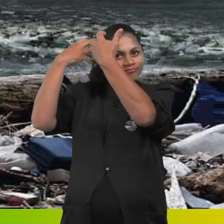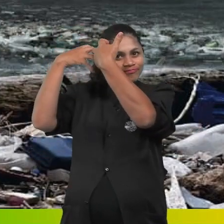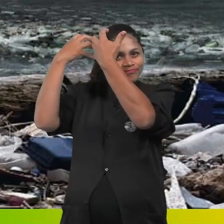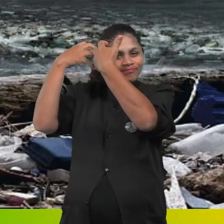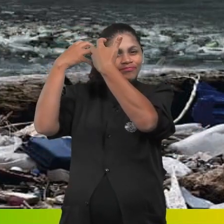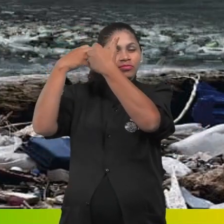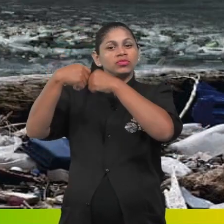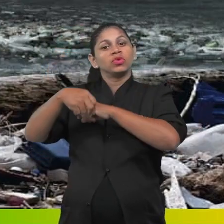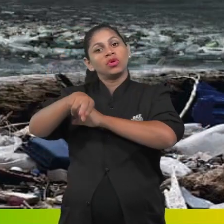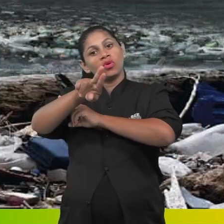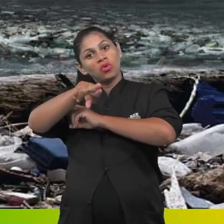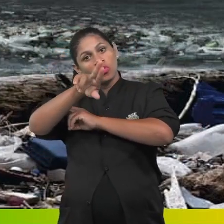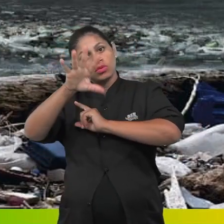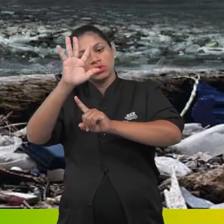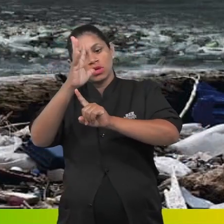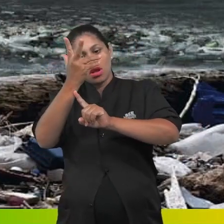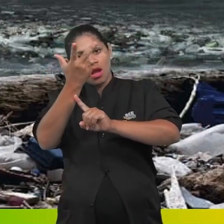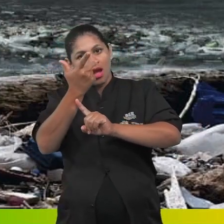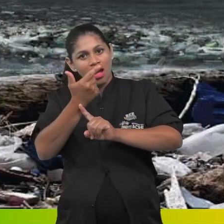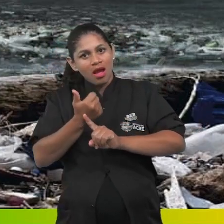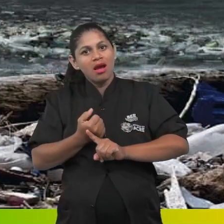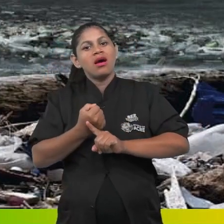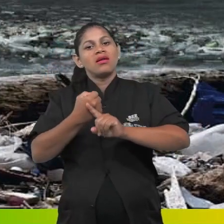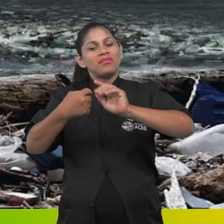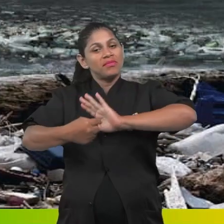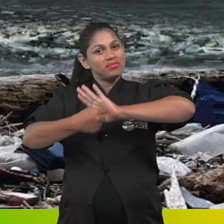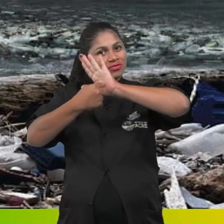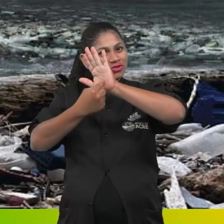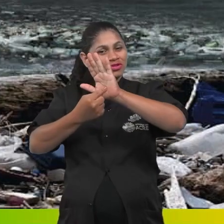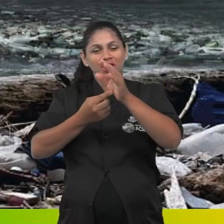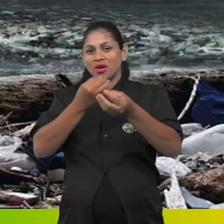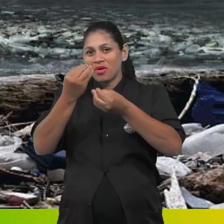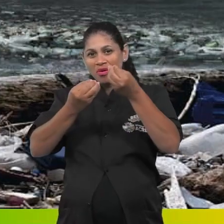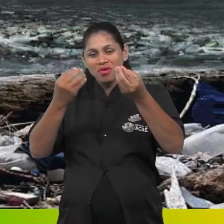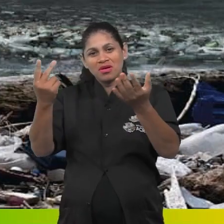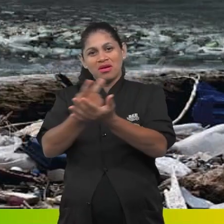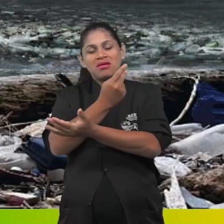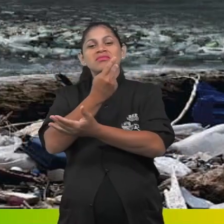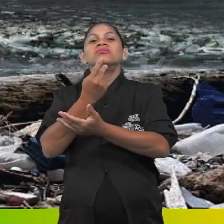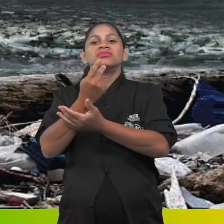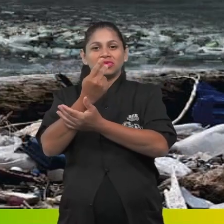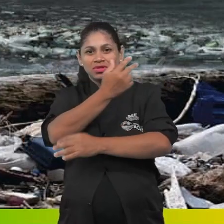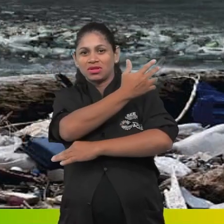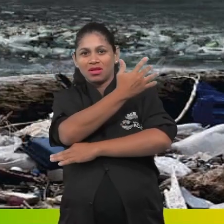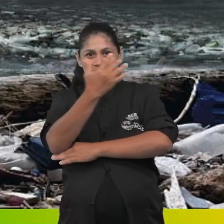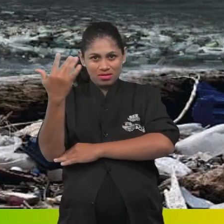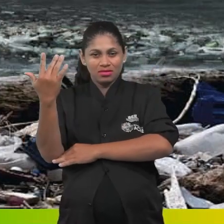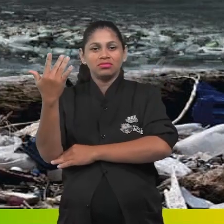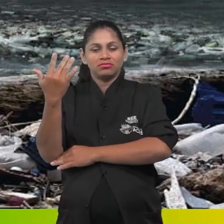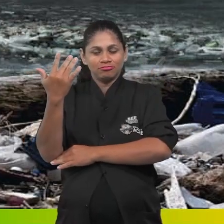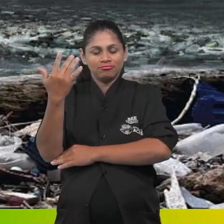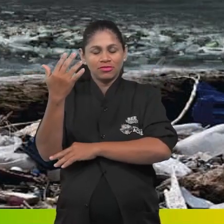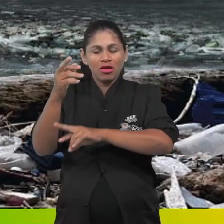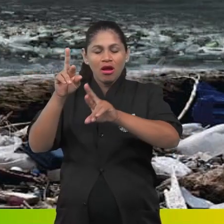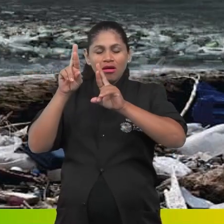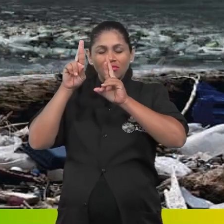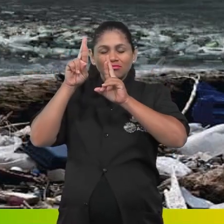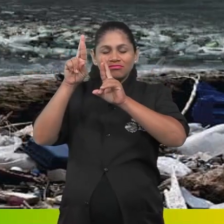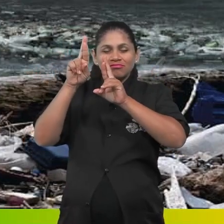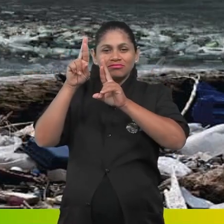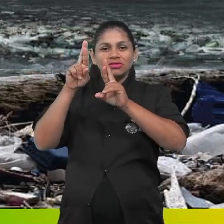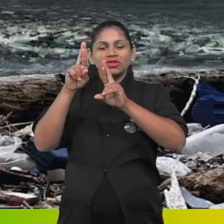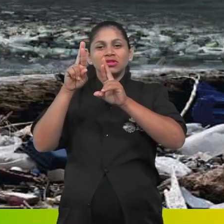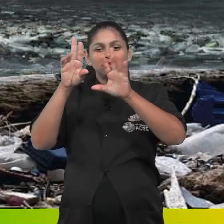a arte para denunciar, mas ela também serve como uma esperança, uma ponte entre o que